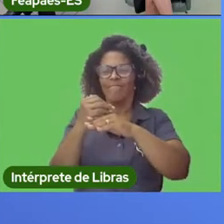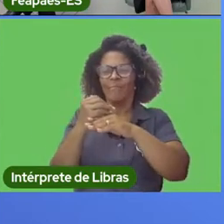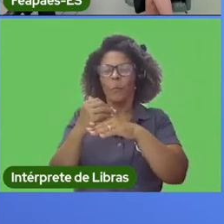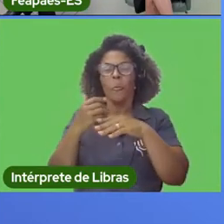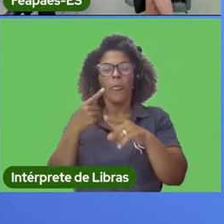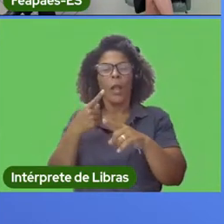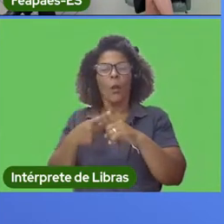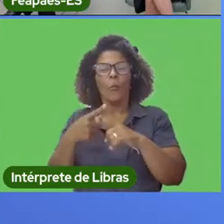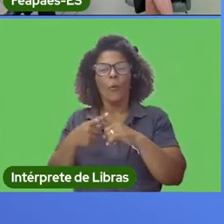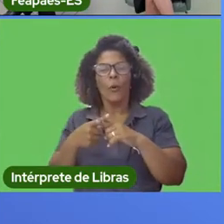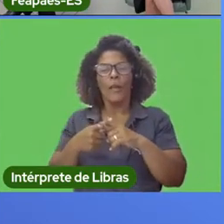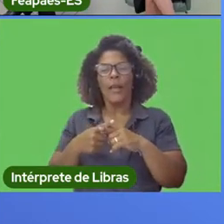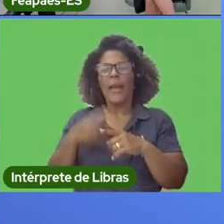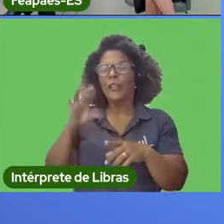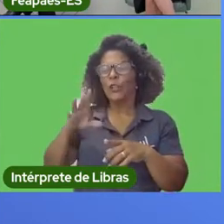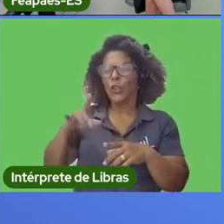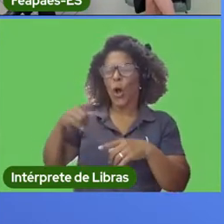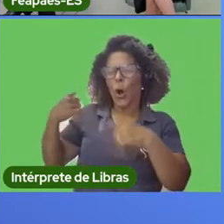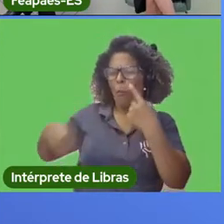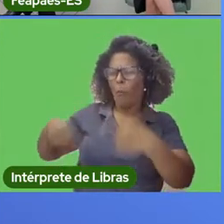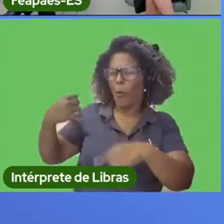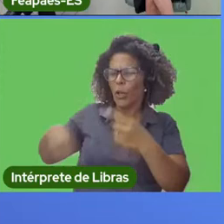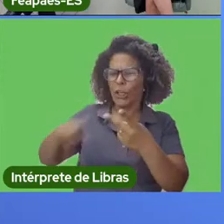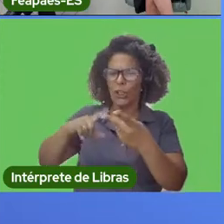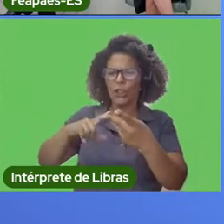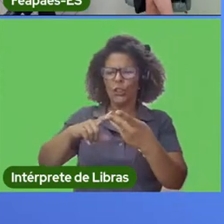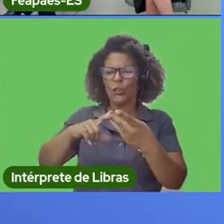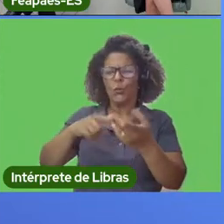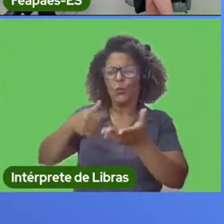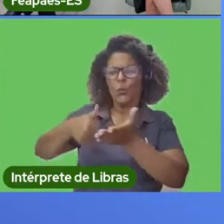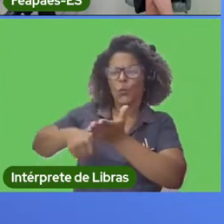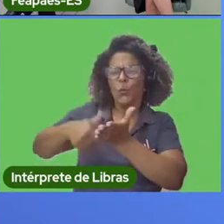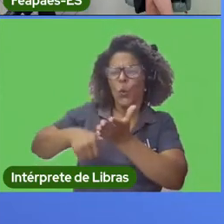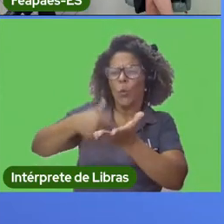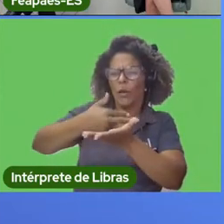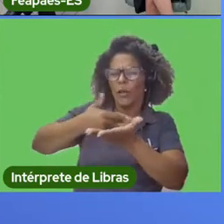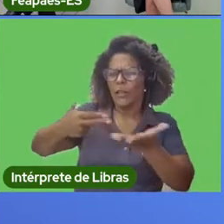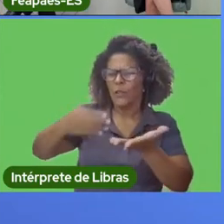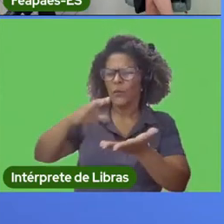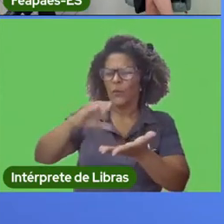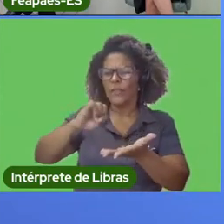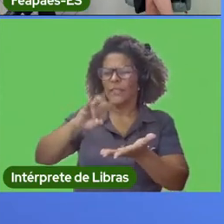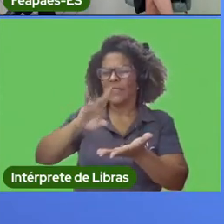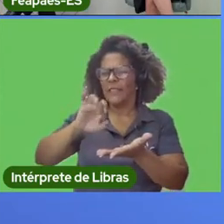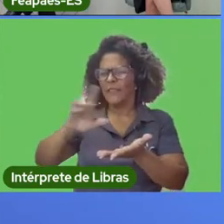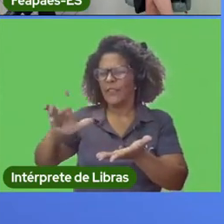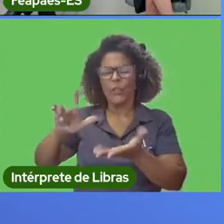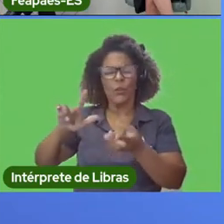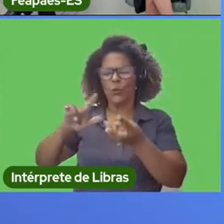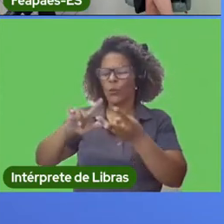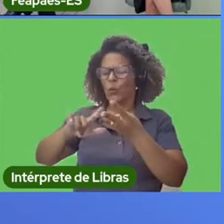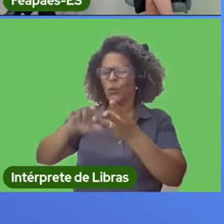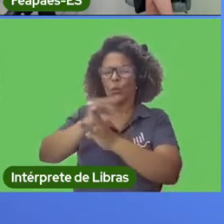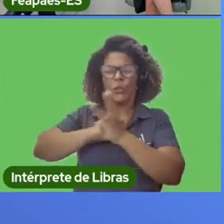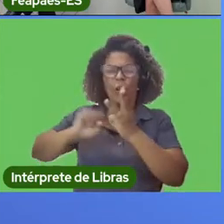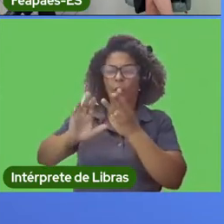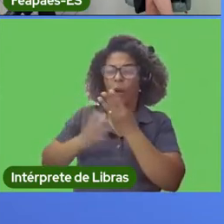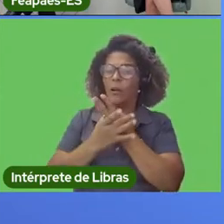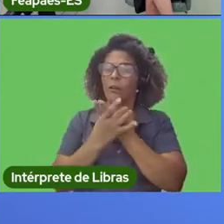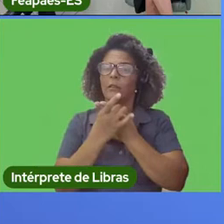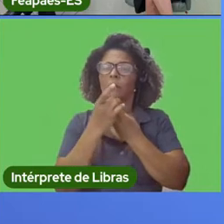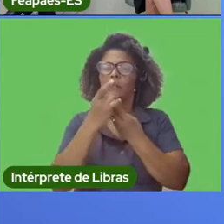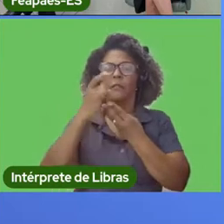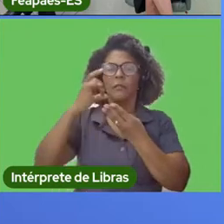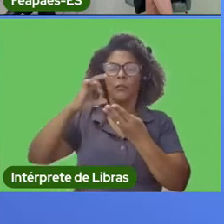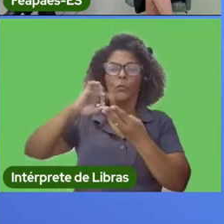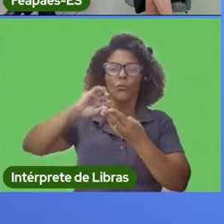num sentido não só político, não só civil, mas reunido entre civil, político, social, ou seja, de